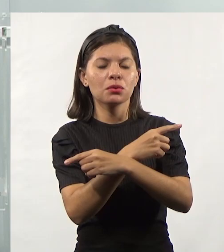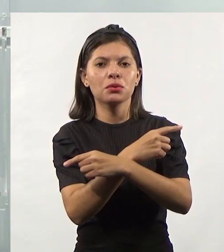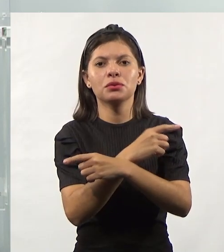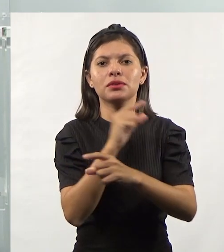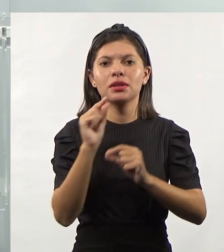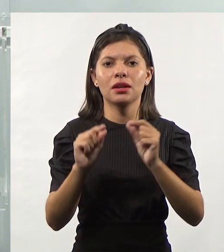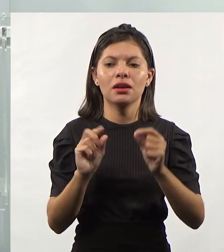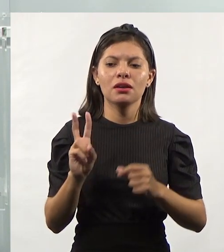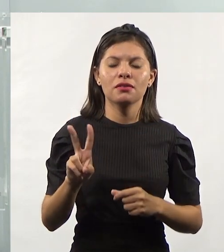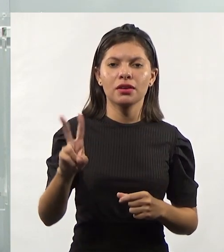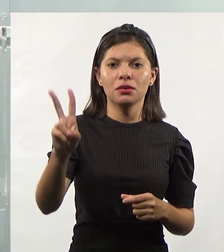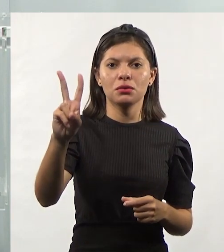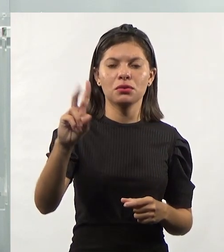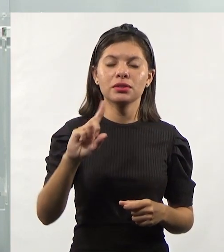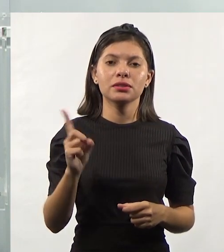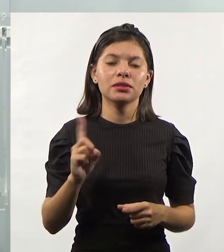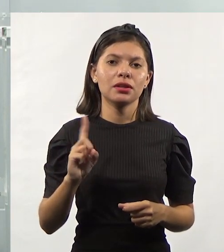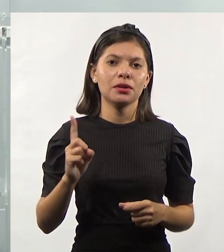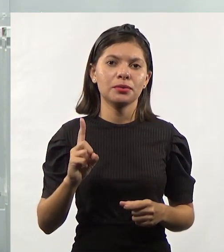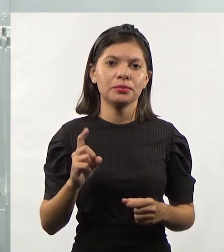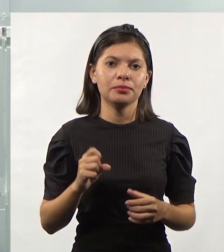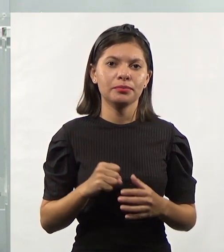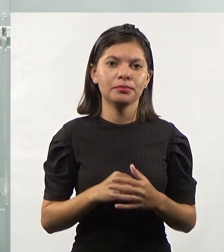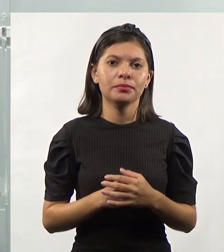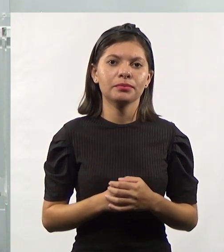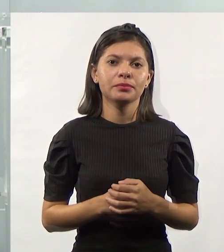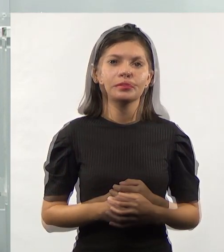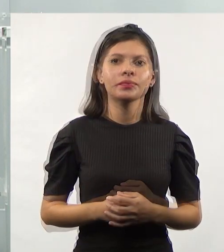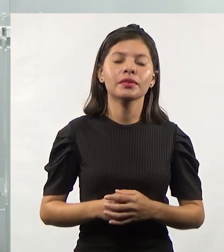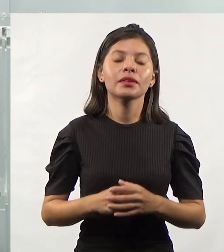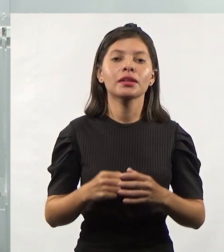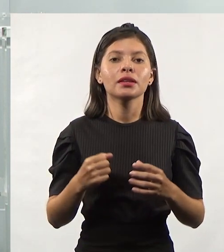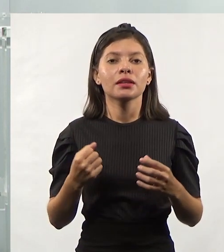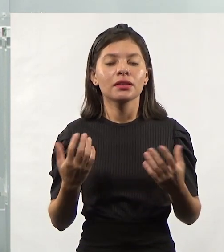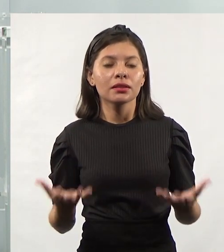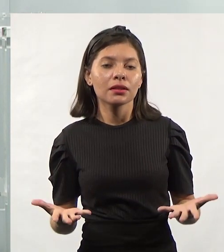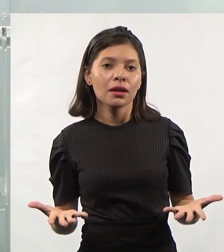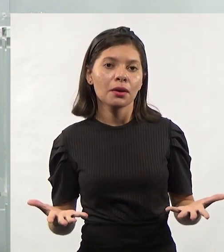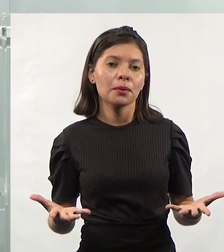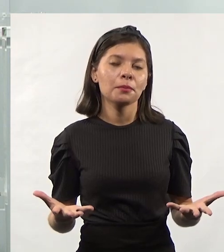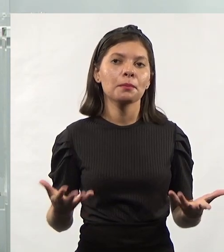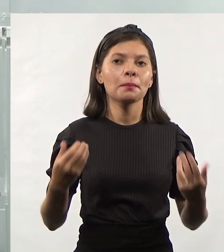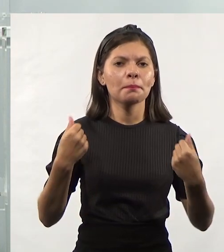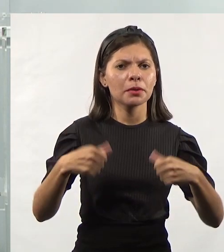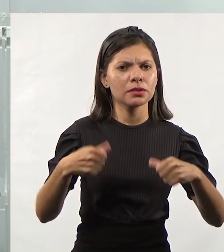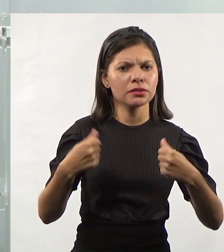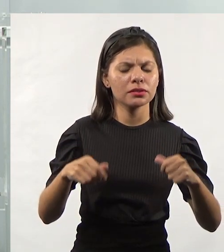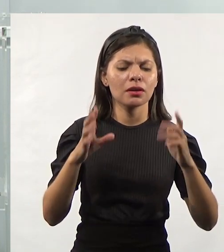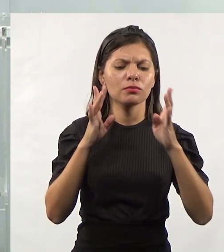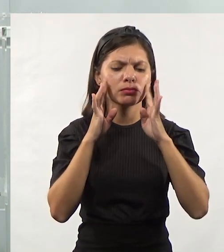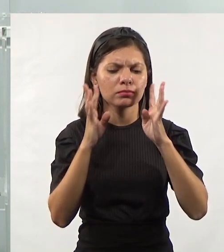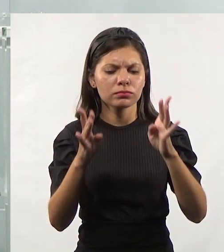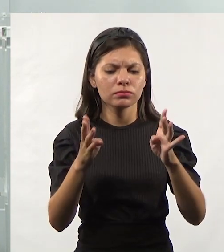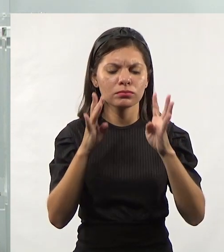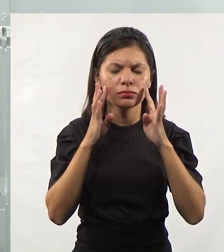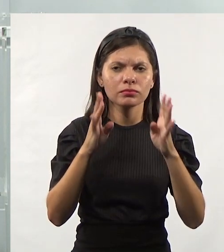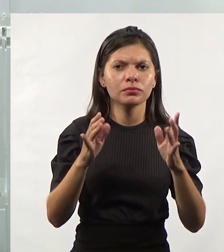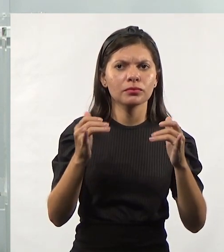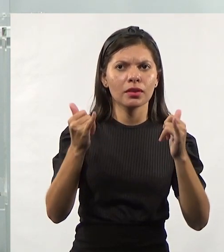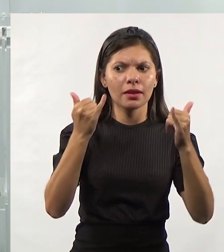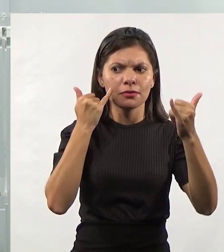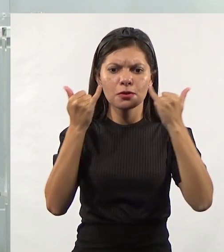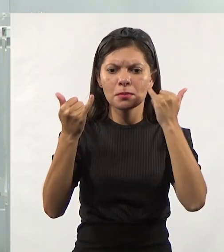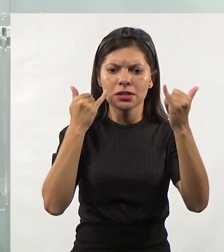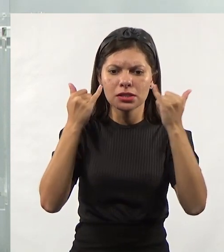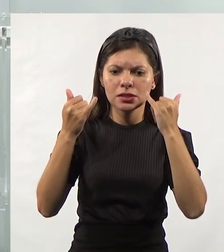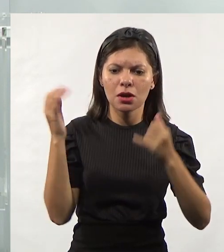ir contra aqueles valores, aqueles princípios da nossa organização, né? Então, a gente precisa estar muito atento.